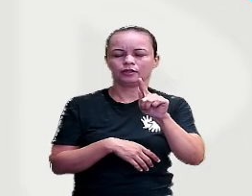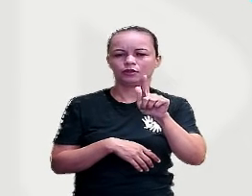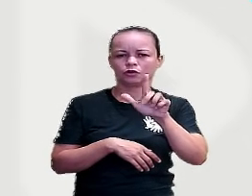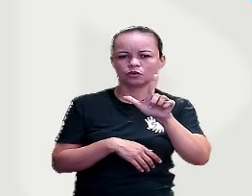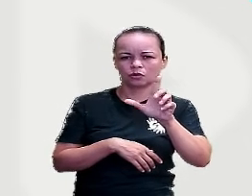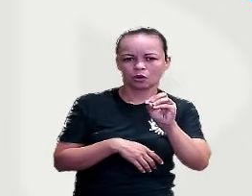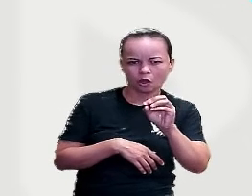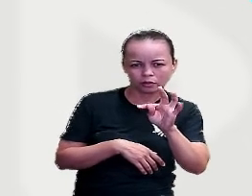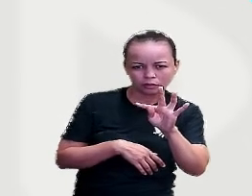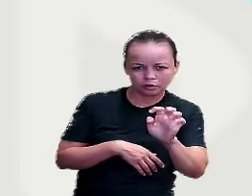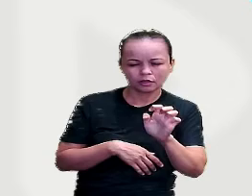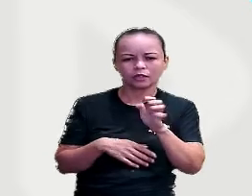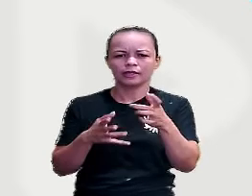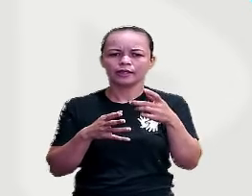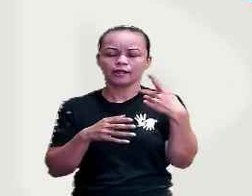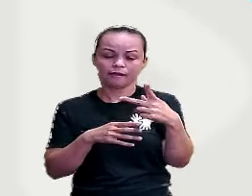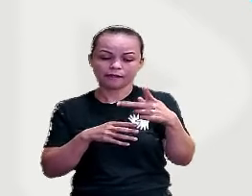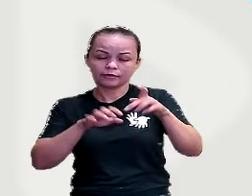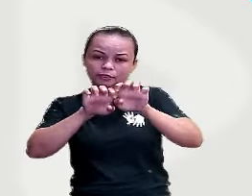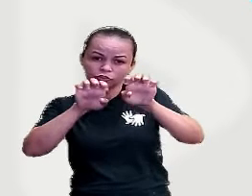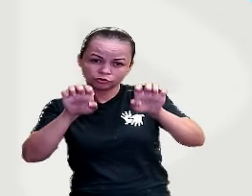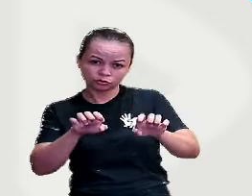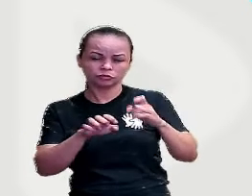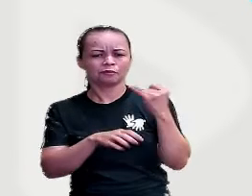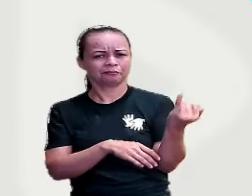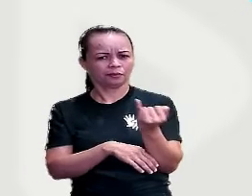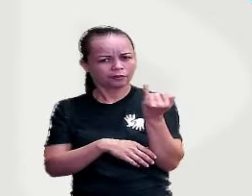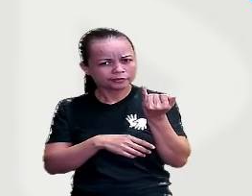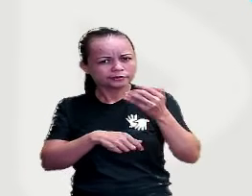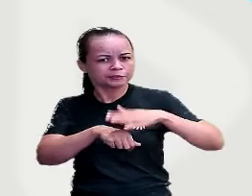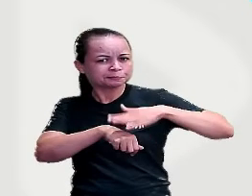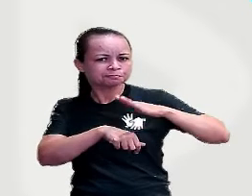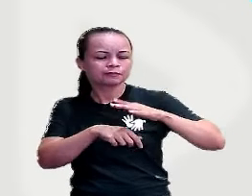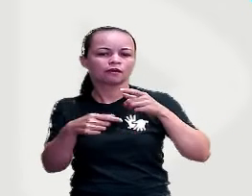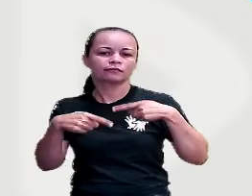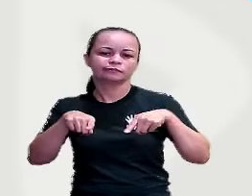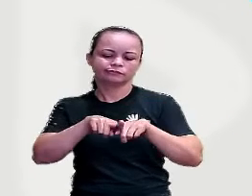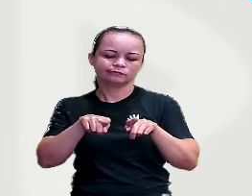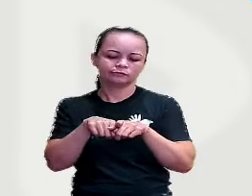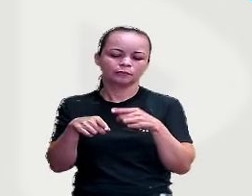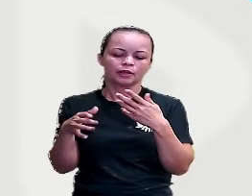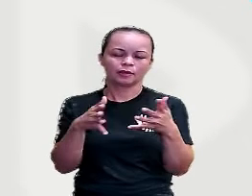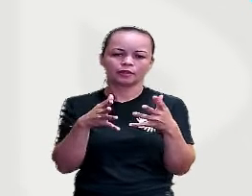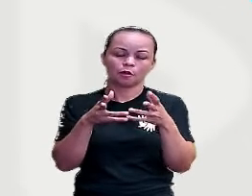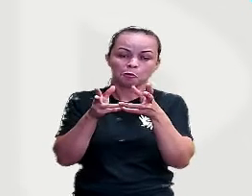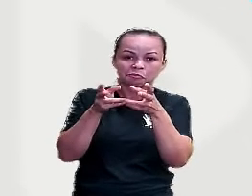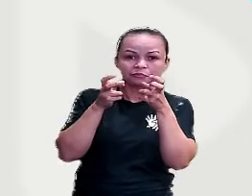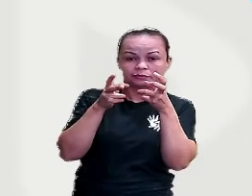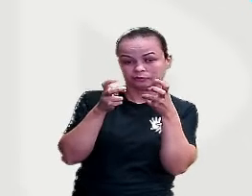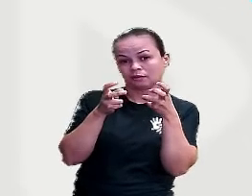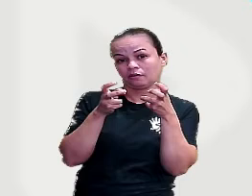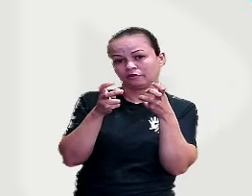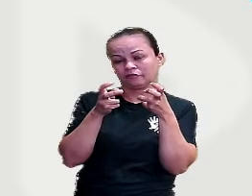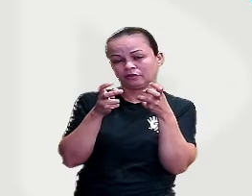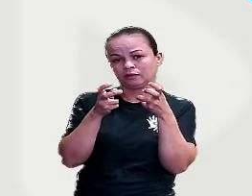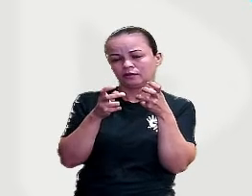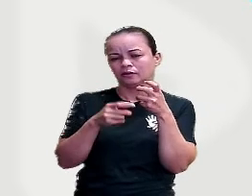certo? Essa estrutura, ela vai ser fundamental porque observem que